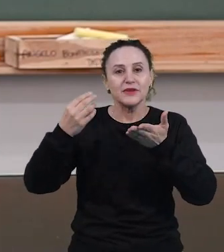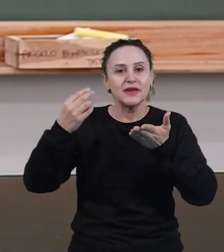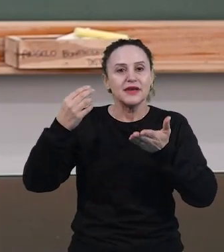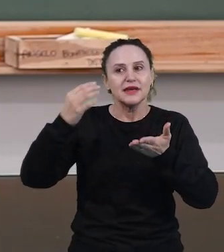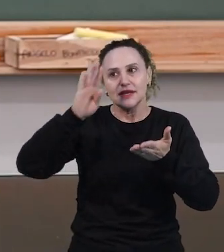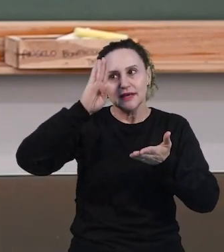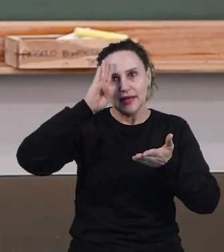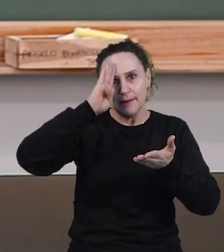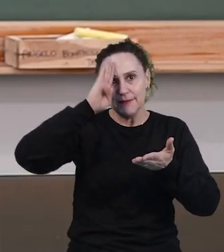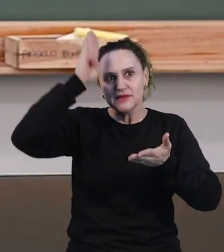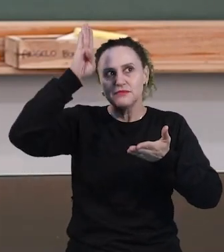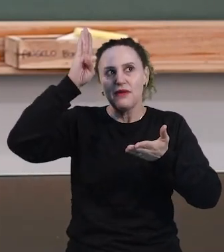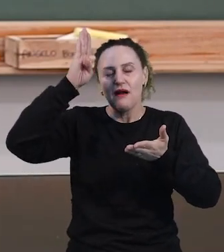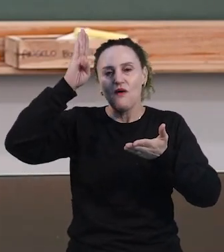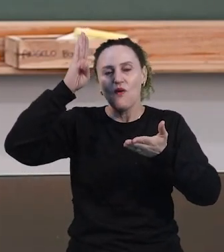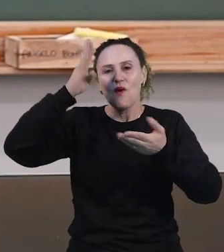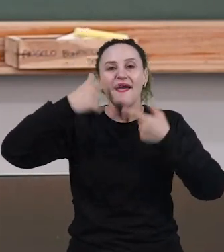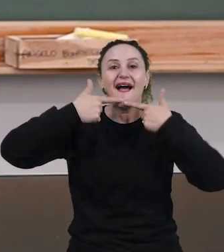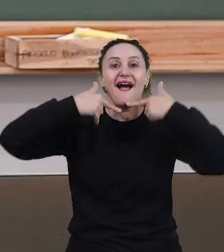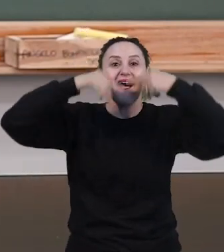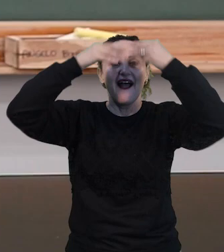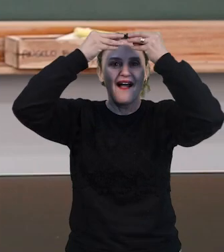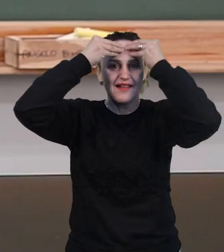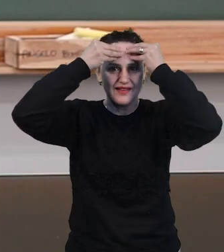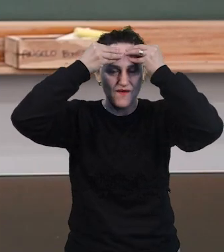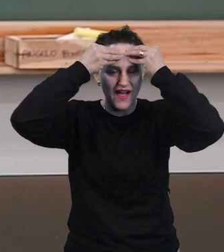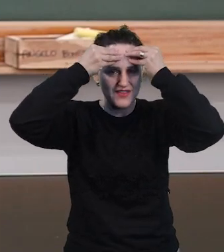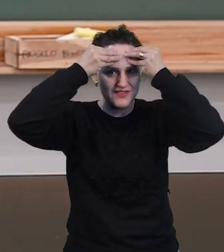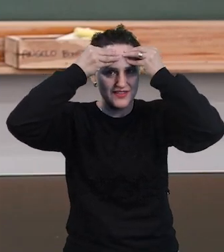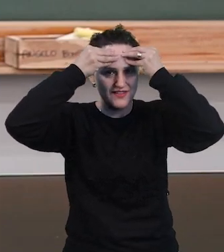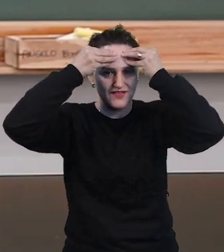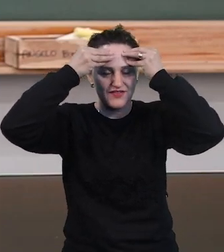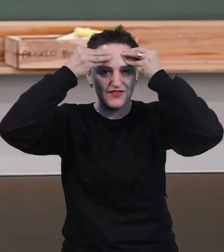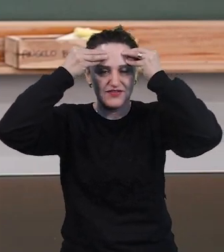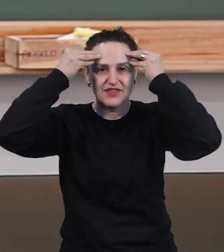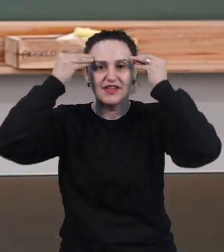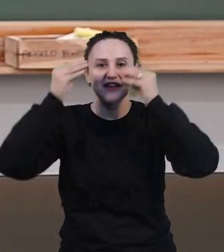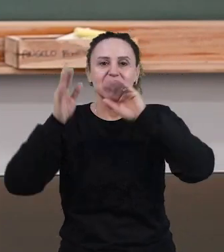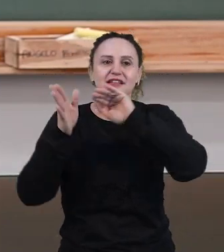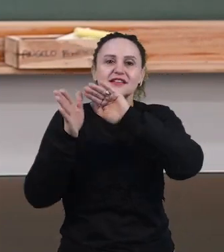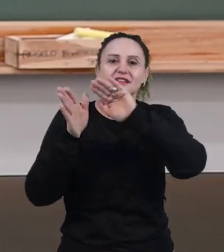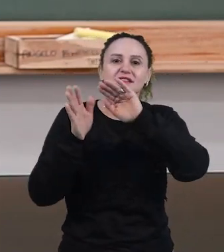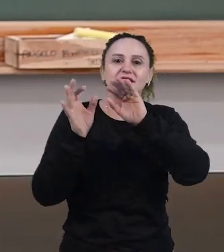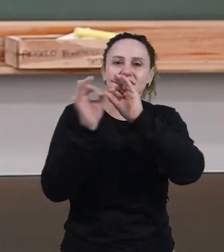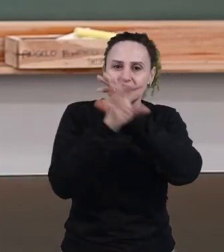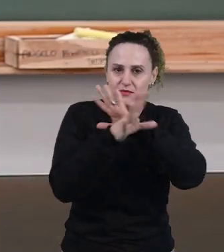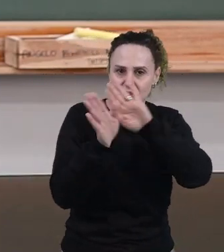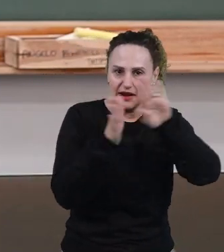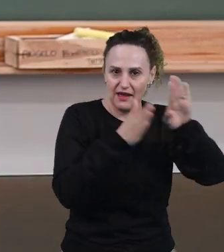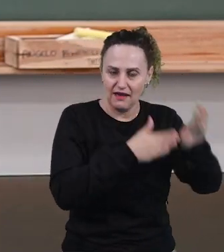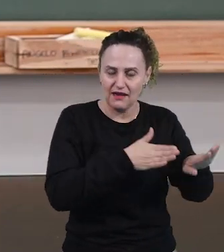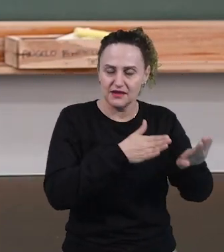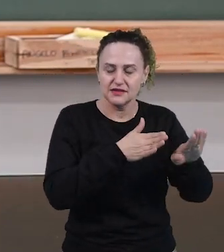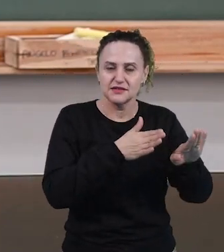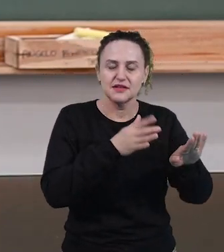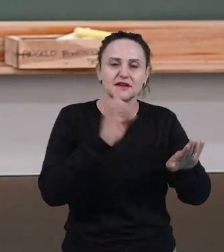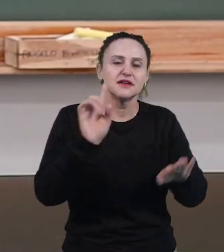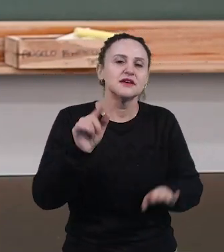questões sensório-motoras e ir para uma inteligência que aí, sim, já é mediada, né? Já é